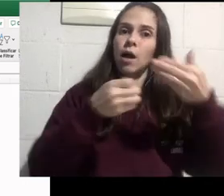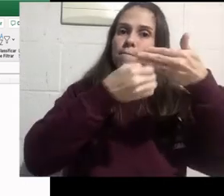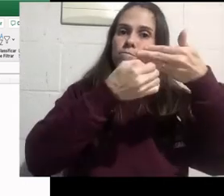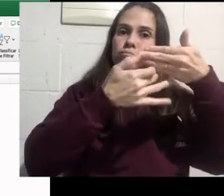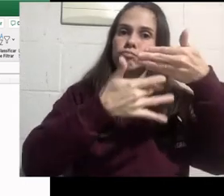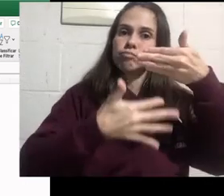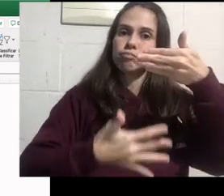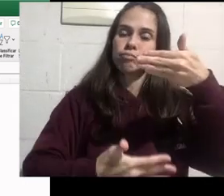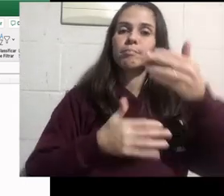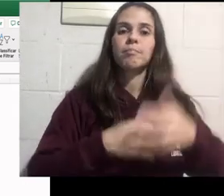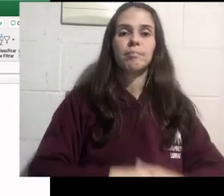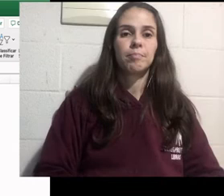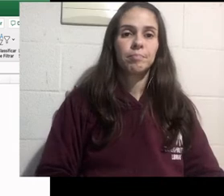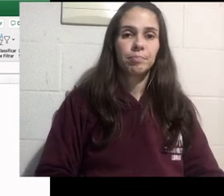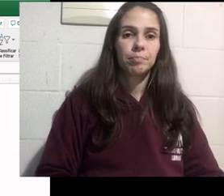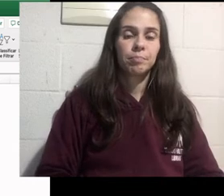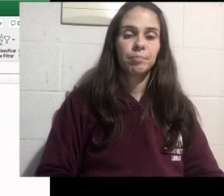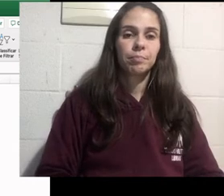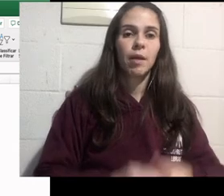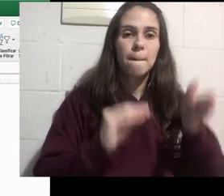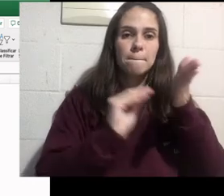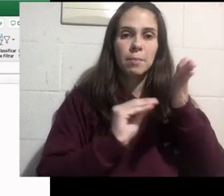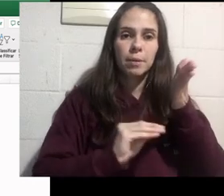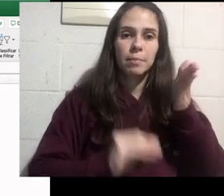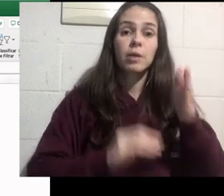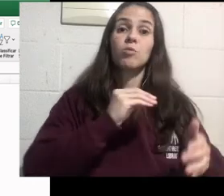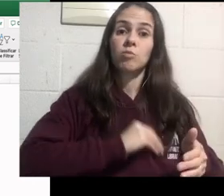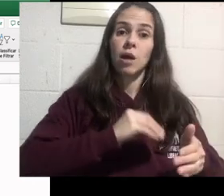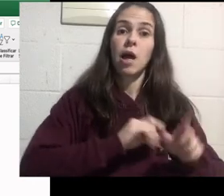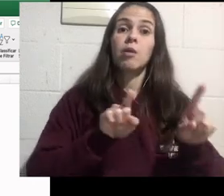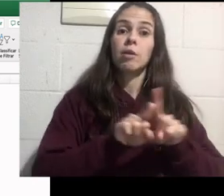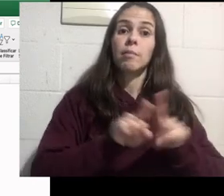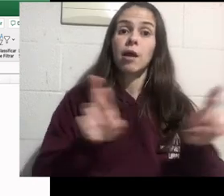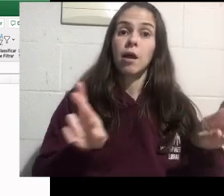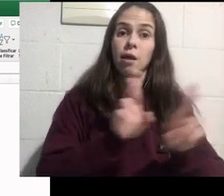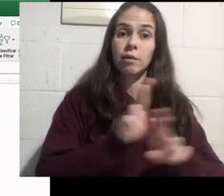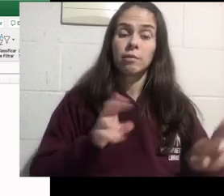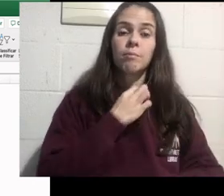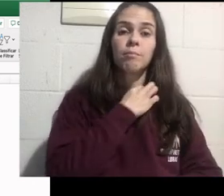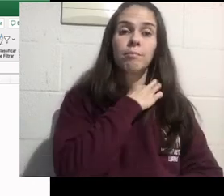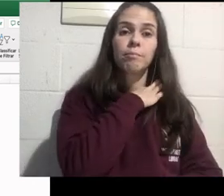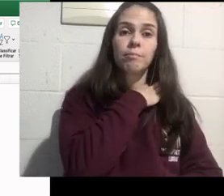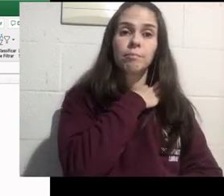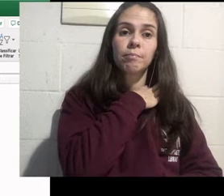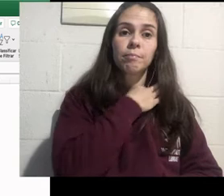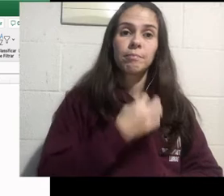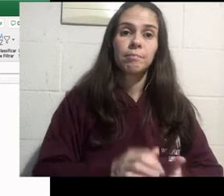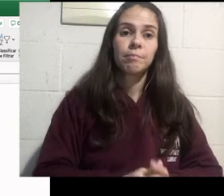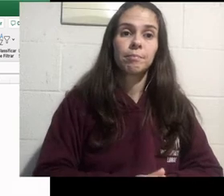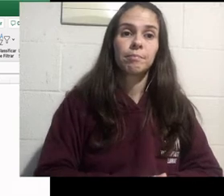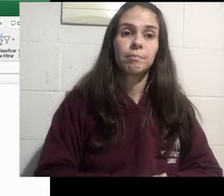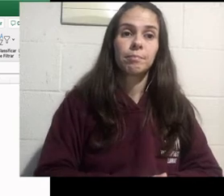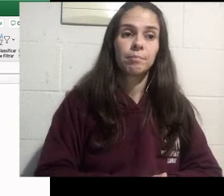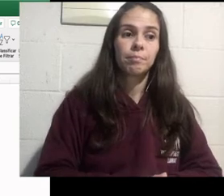linhas aqui para incluir esses outros cargos e os salários correspondentes dessas pessoas, certo? Mas dentro